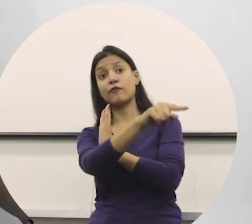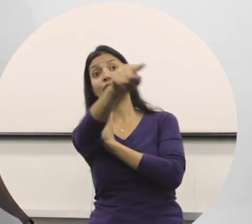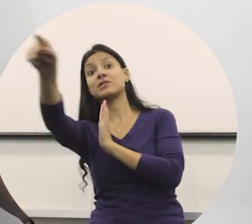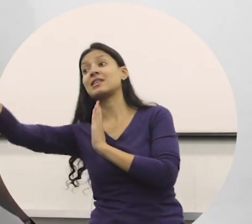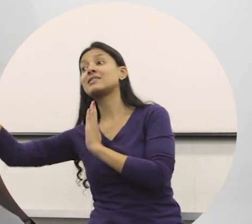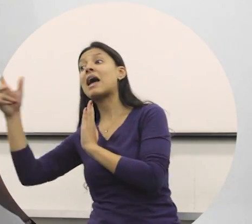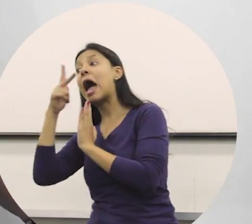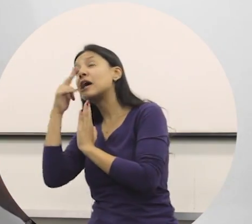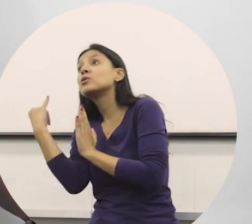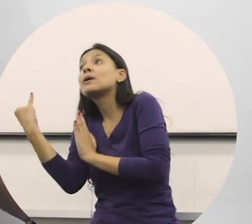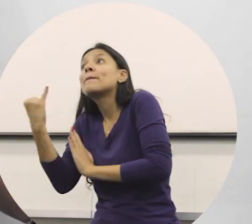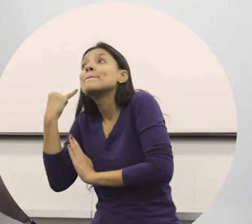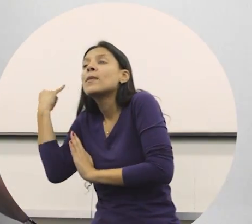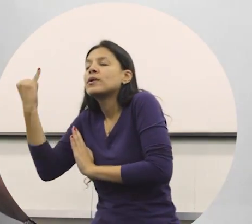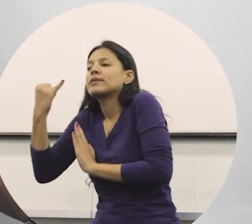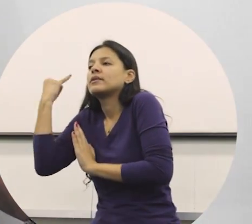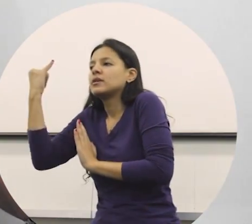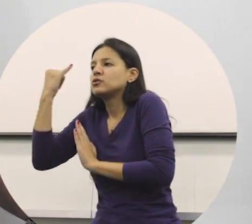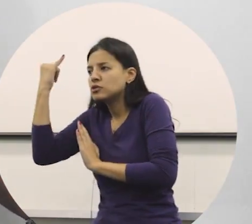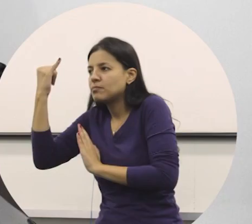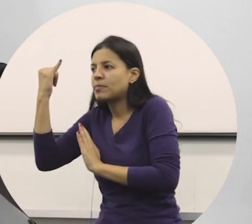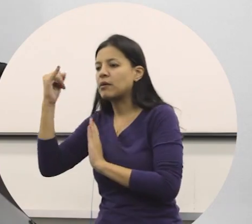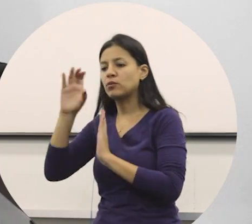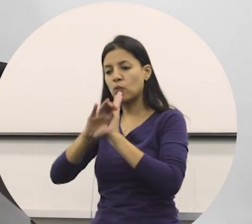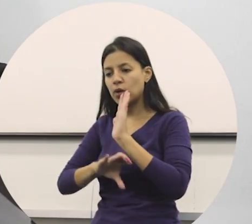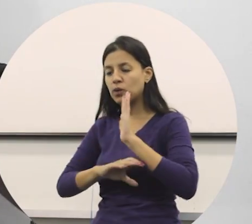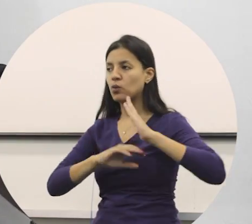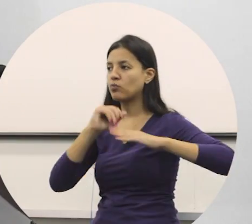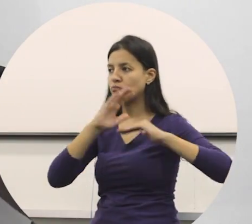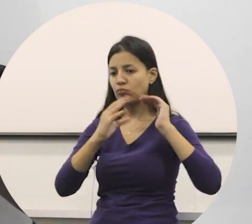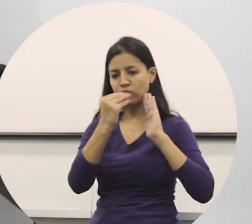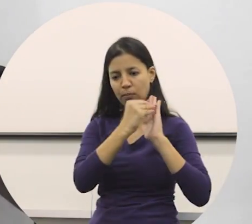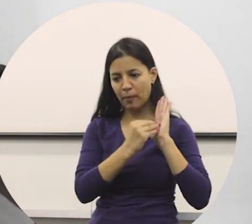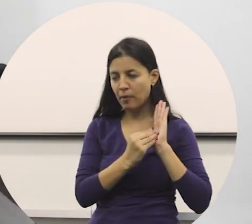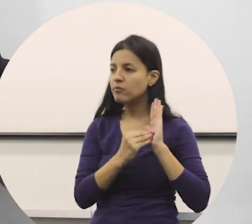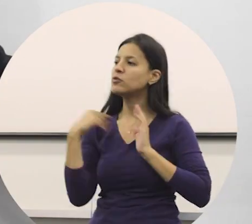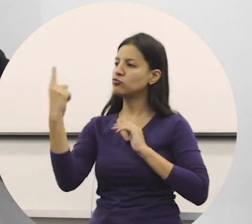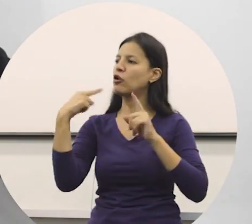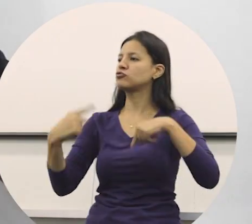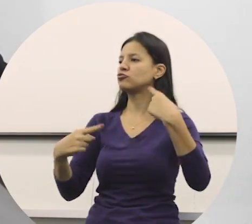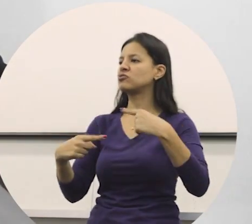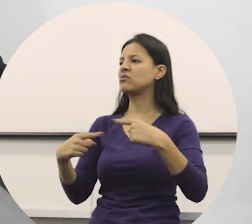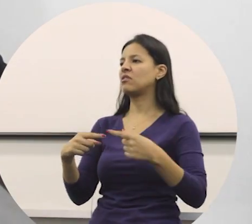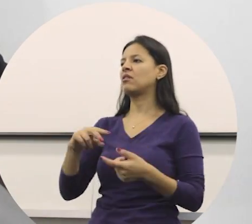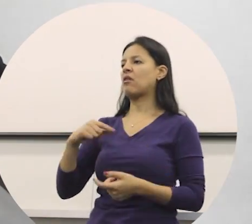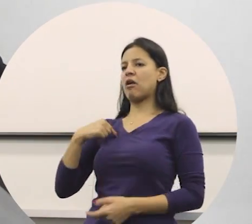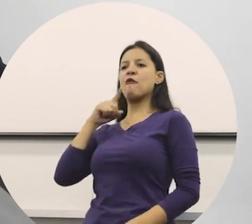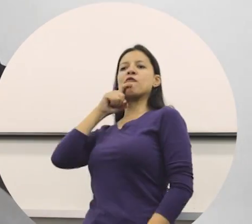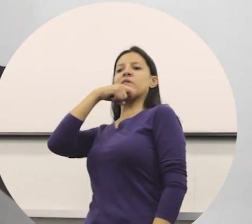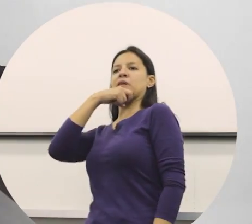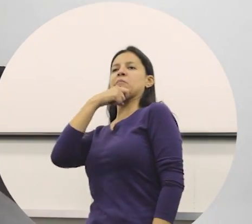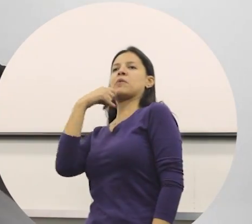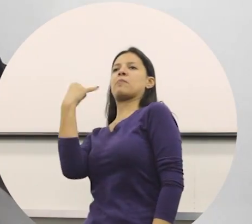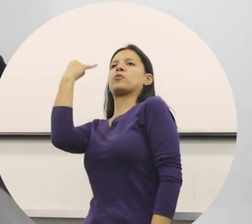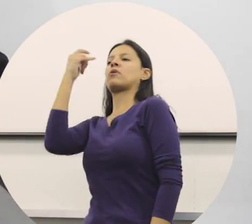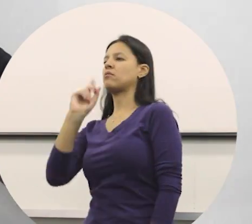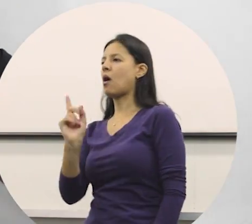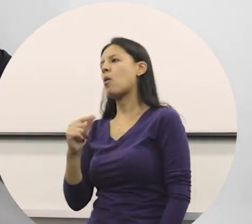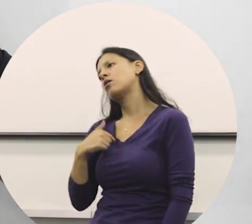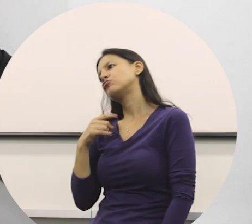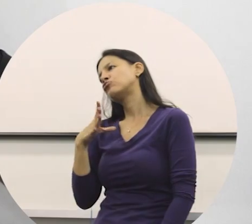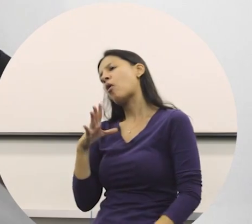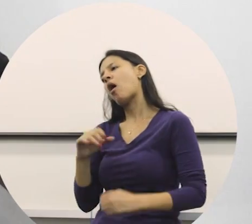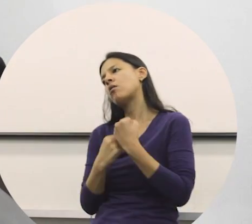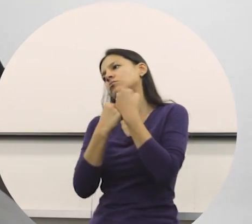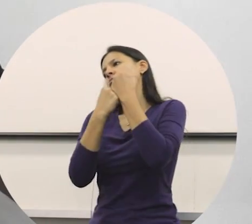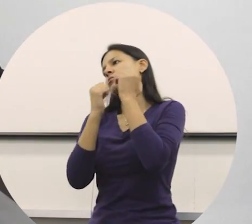são relevantes para a construção do currículo, tá? Não é o que eu acho relevante. Eu sou um assessor. Quem